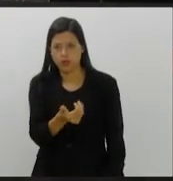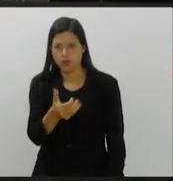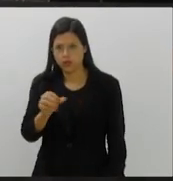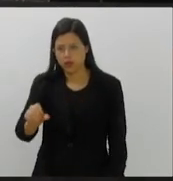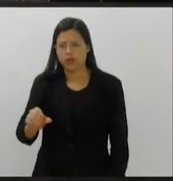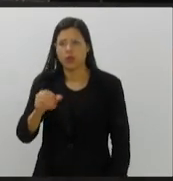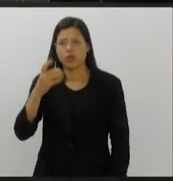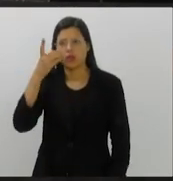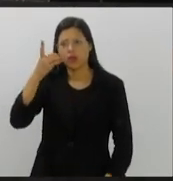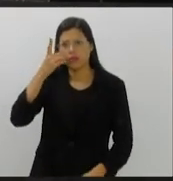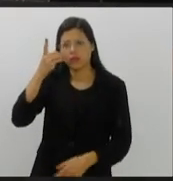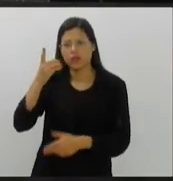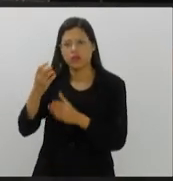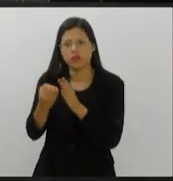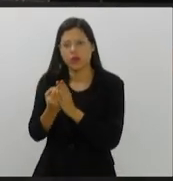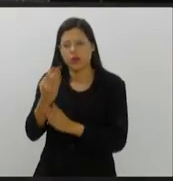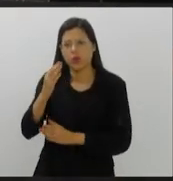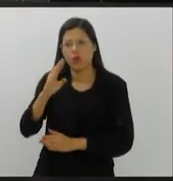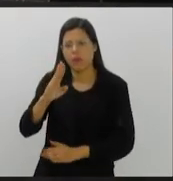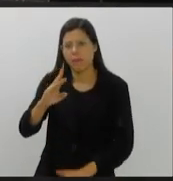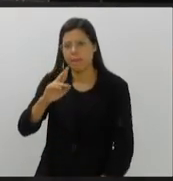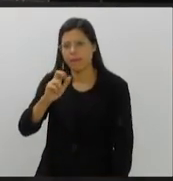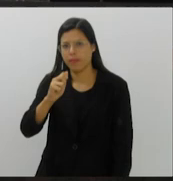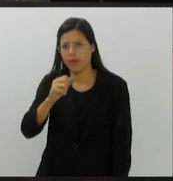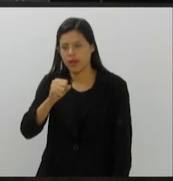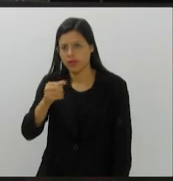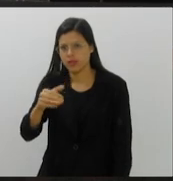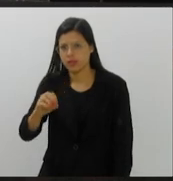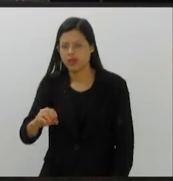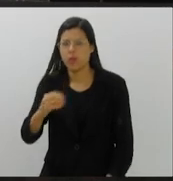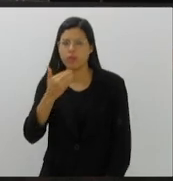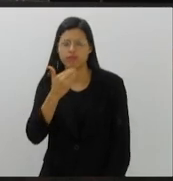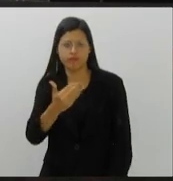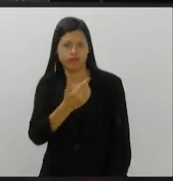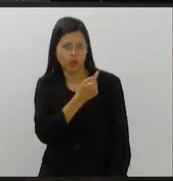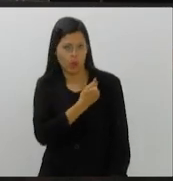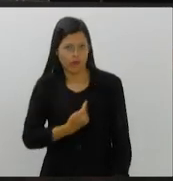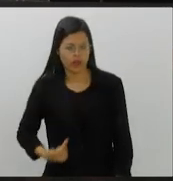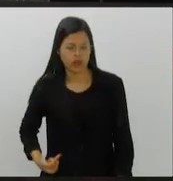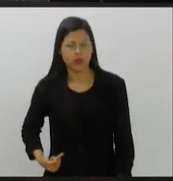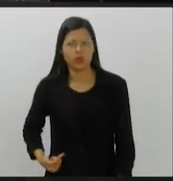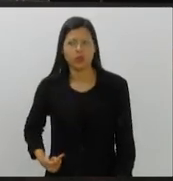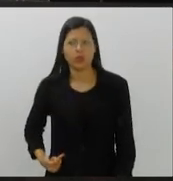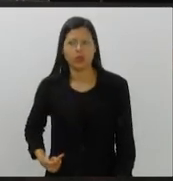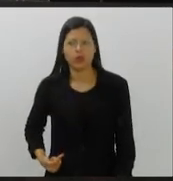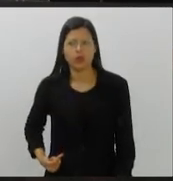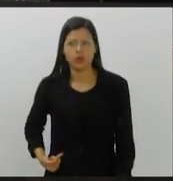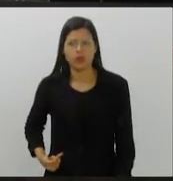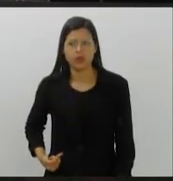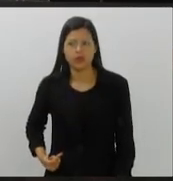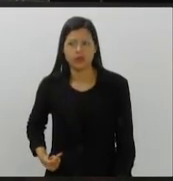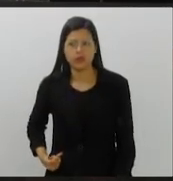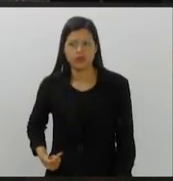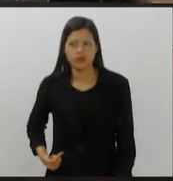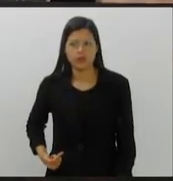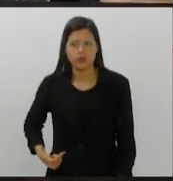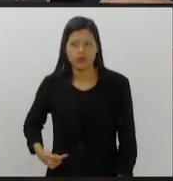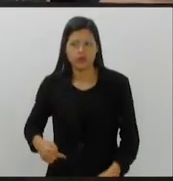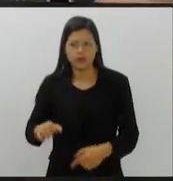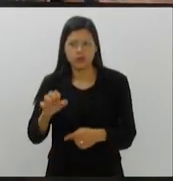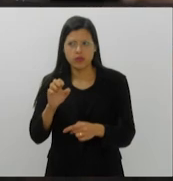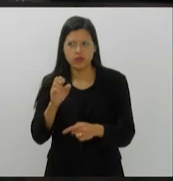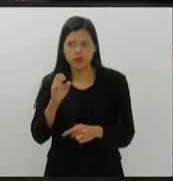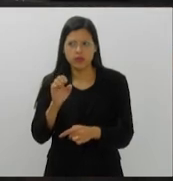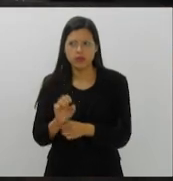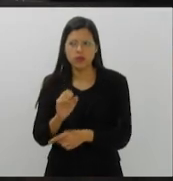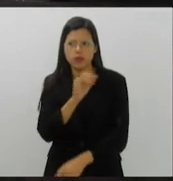autoria do deputado Brazão, que solicita o excelentíssimo senhor governador do estado do Rio de Janeiro, envio de mensagem